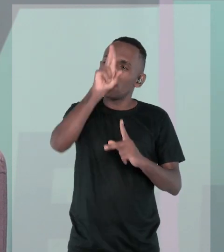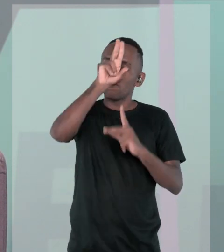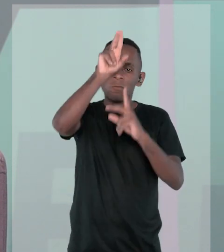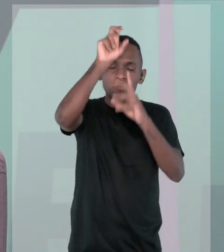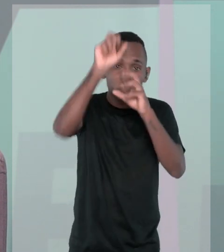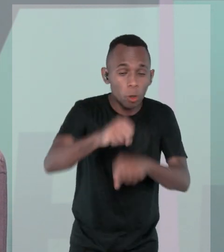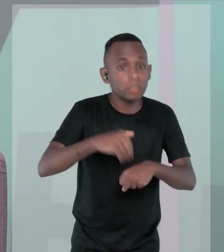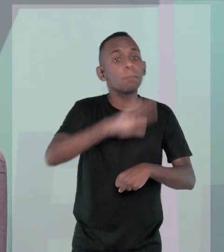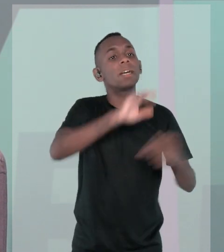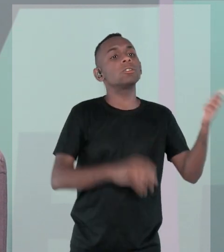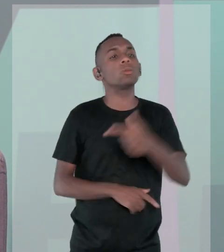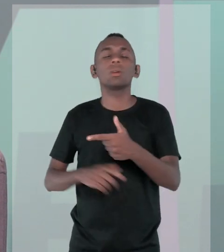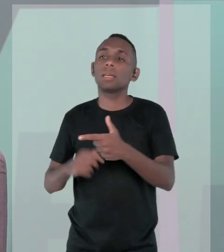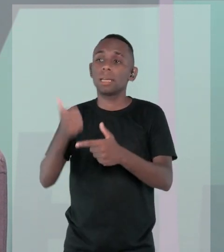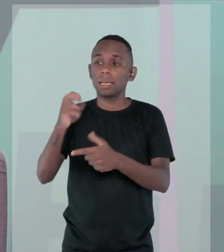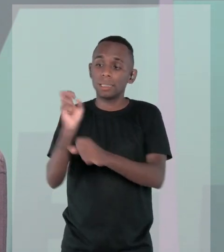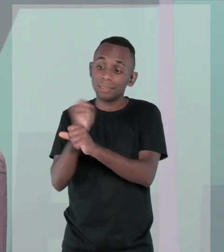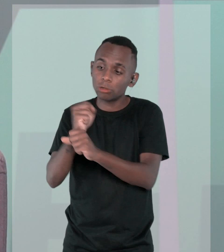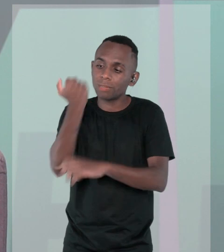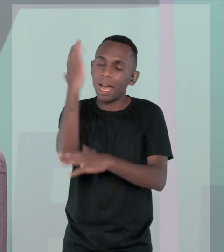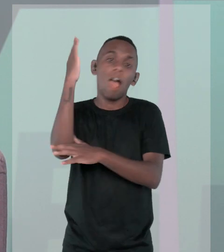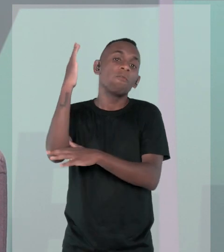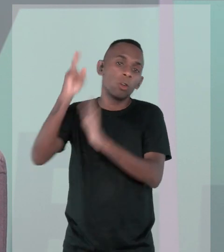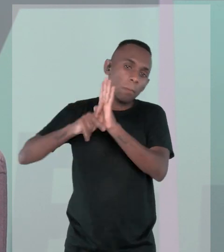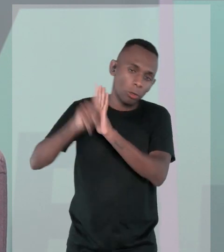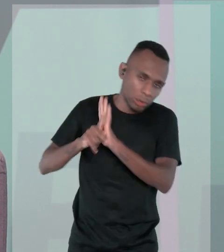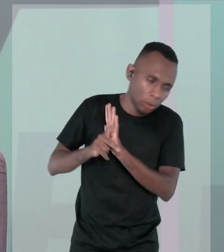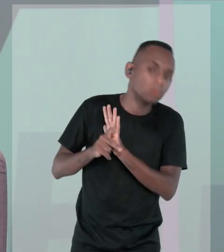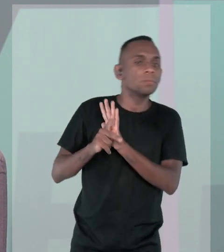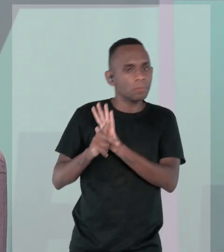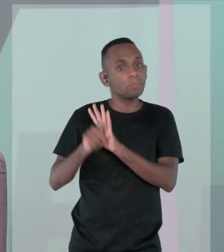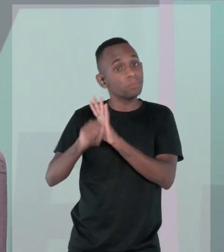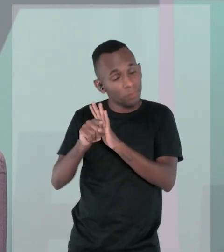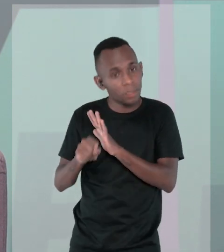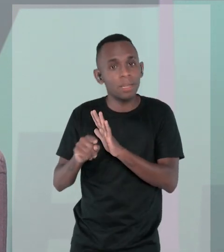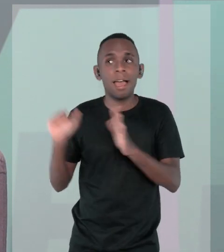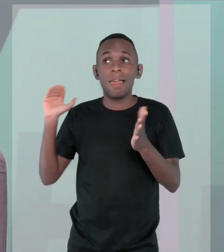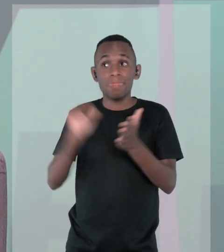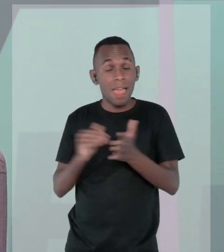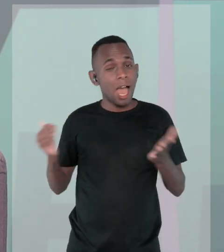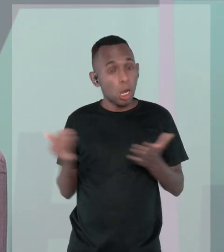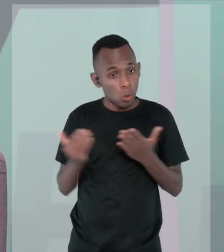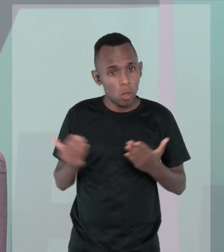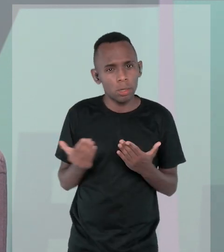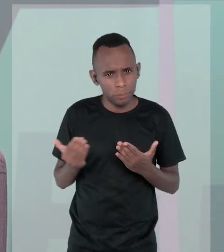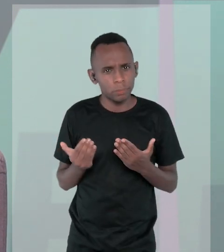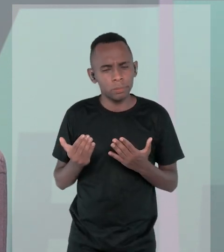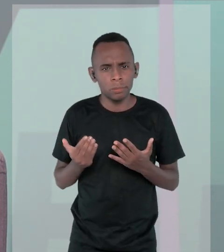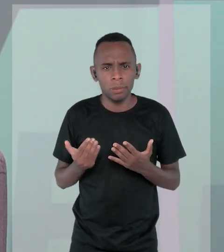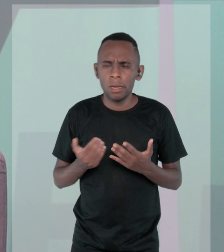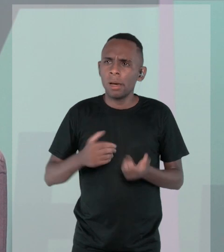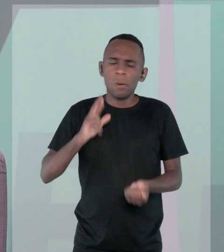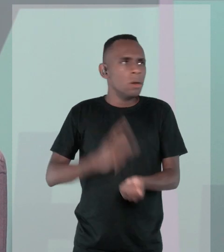do que os 15 anos da Árvore. E olha que os 15 anos da Árvore foram, até agora, né, Fabrício, são em